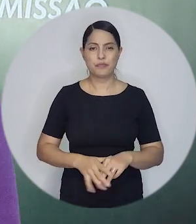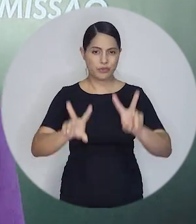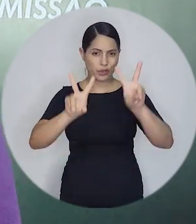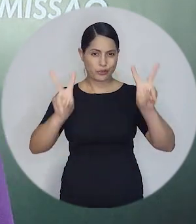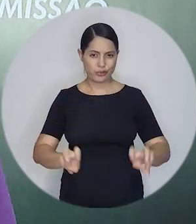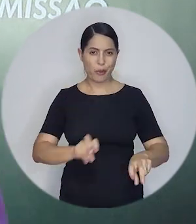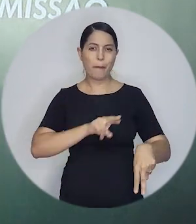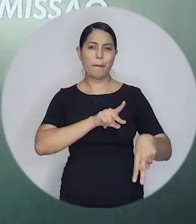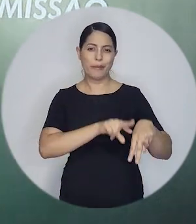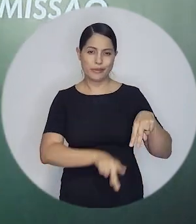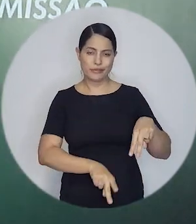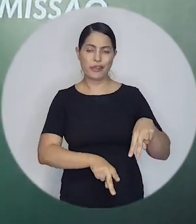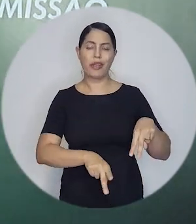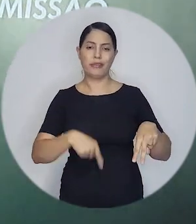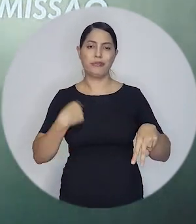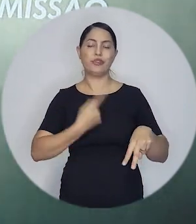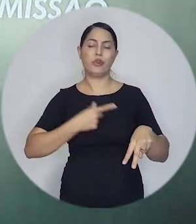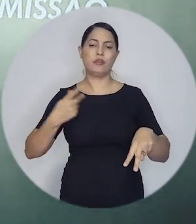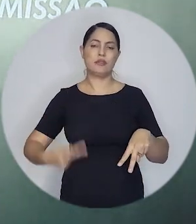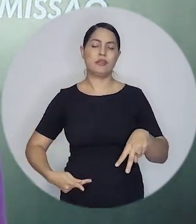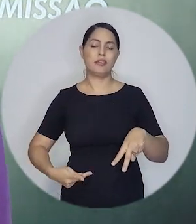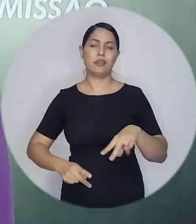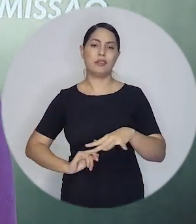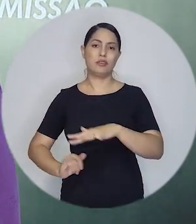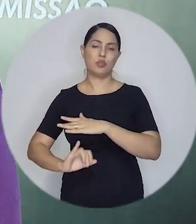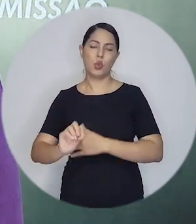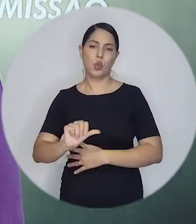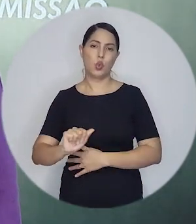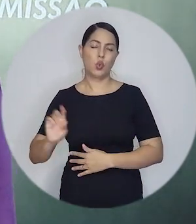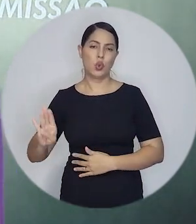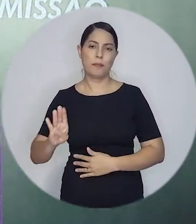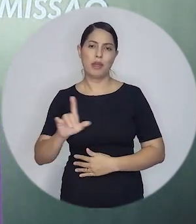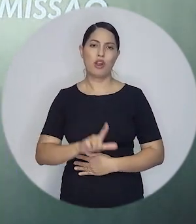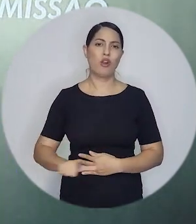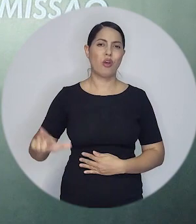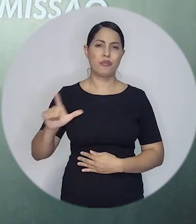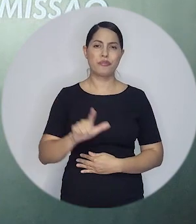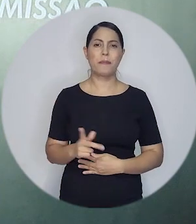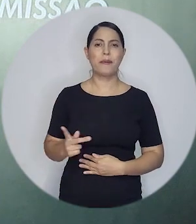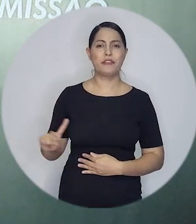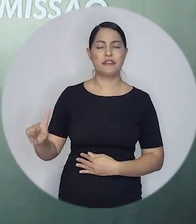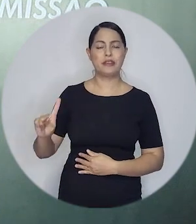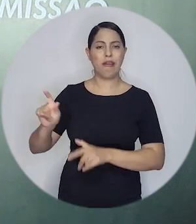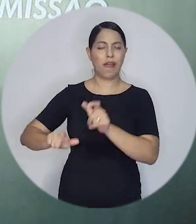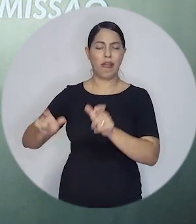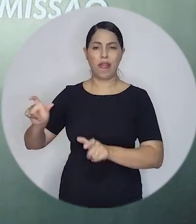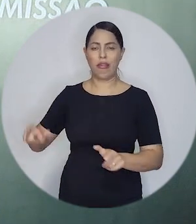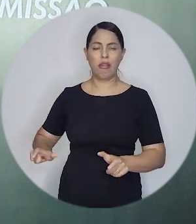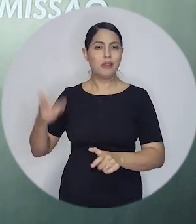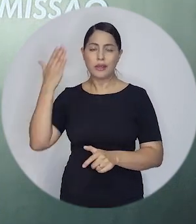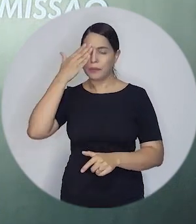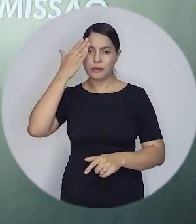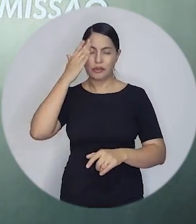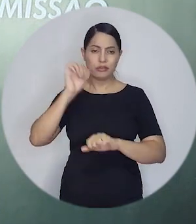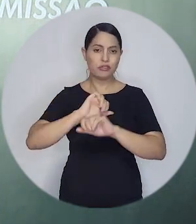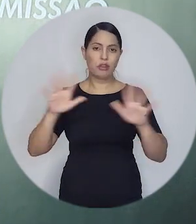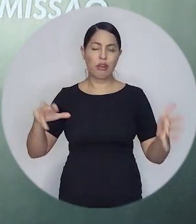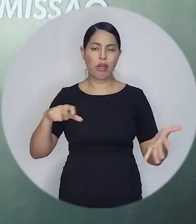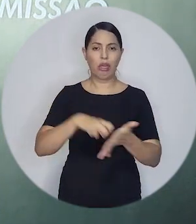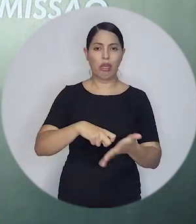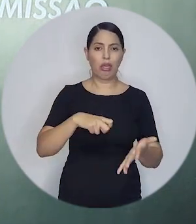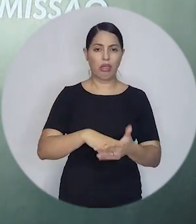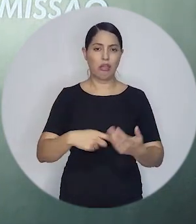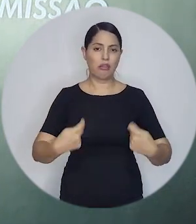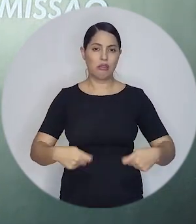julgamento dessa pauta de gênero na nossa instituição, ficava claro que os julgadores não entendiam que